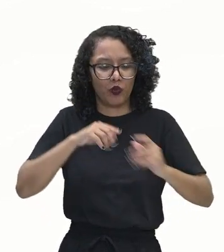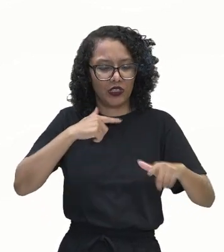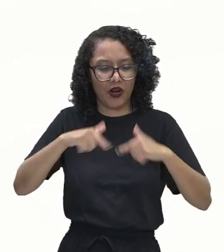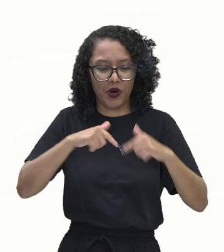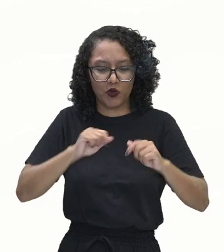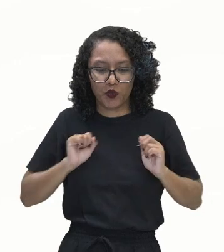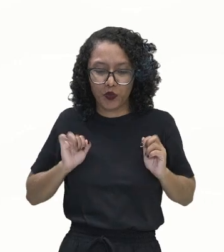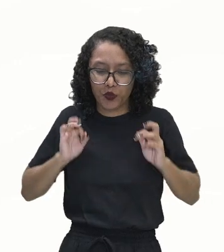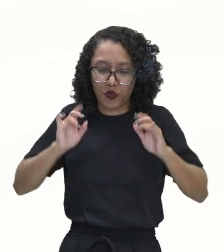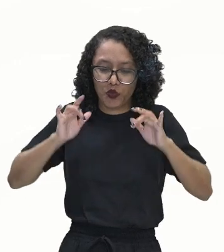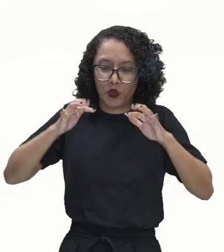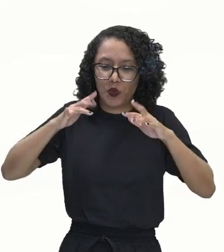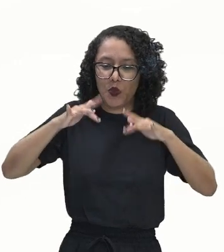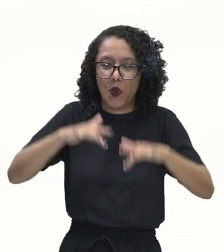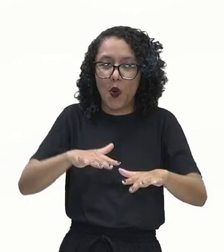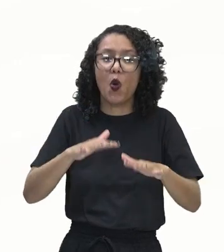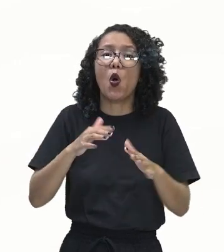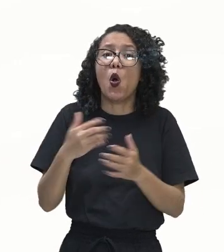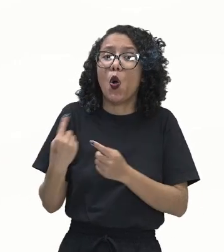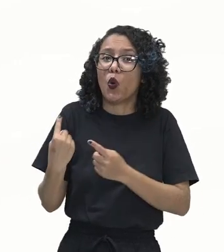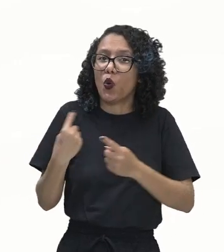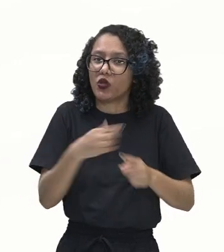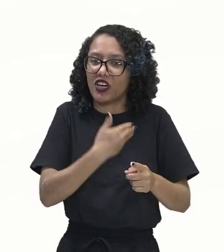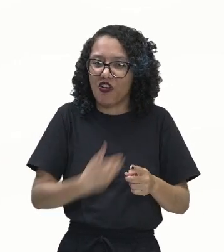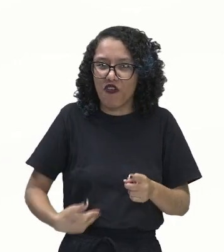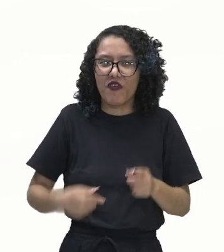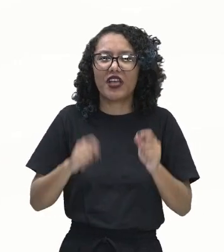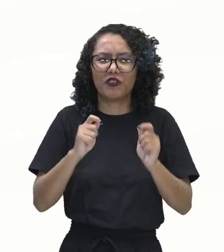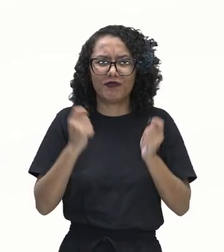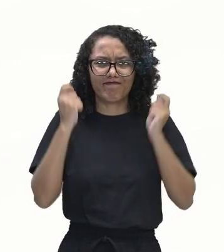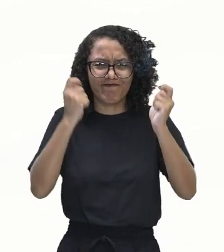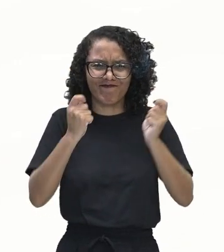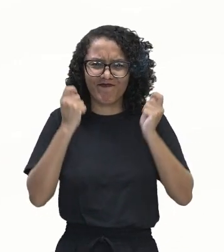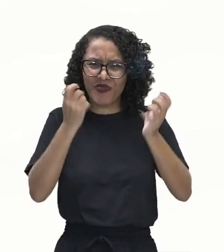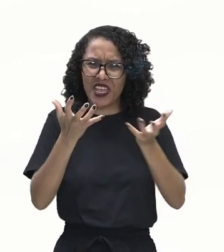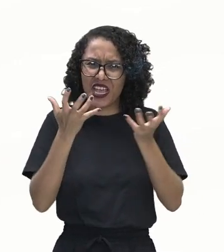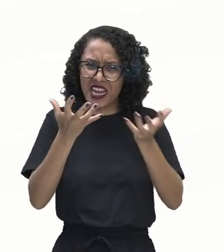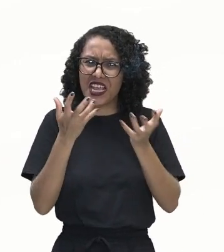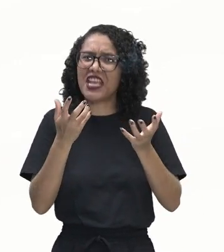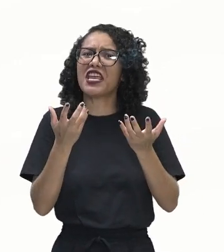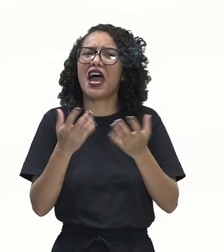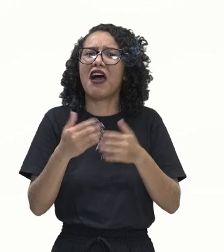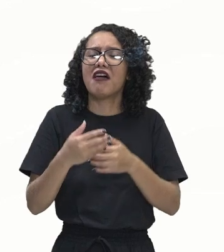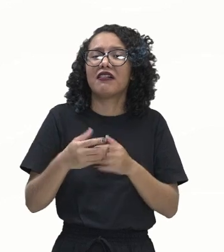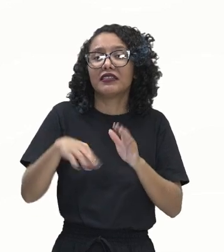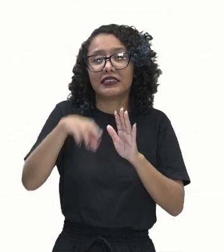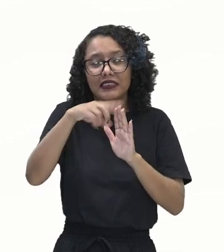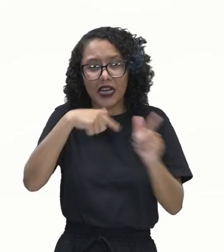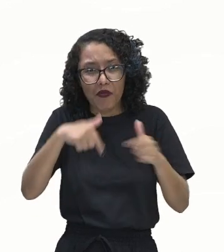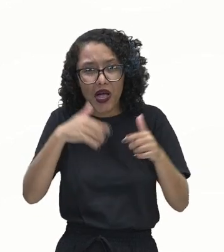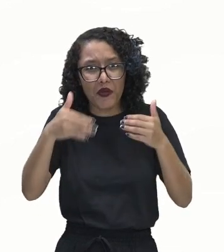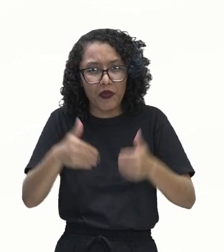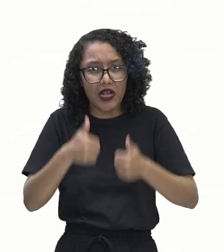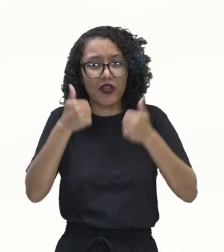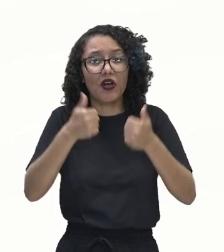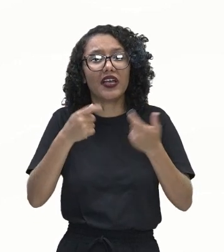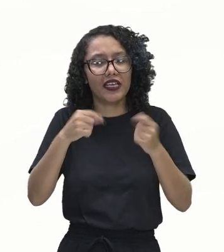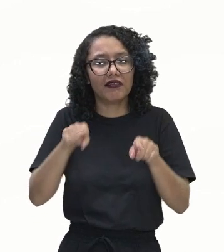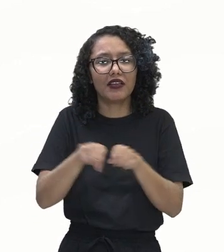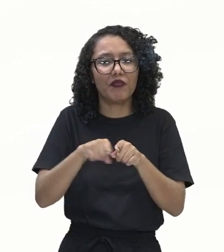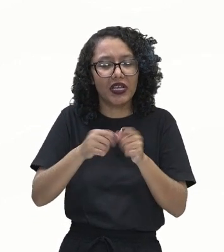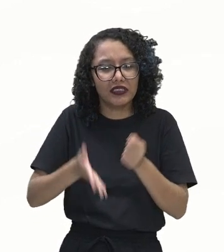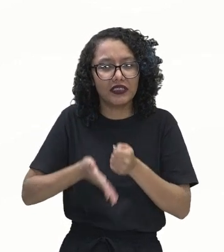contra o regime e reivindicaram melhorias salariais, contribuindo para a redemocratização